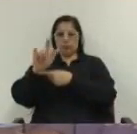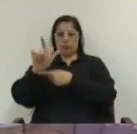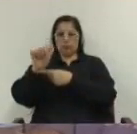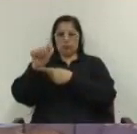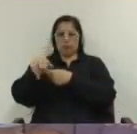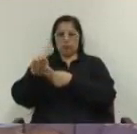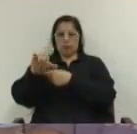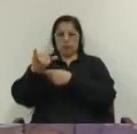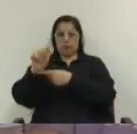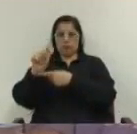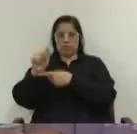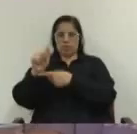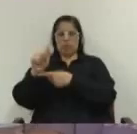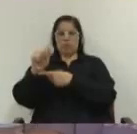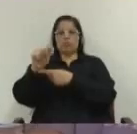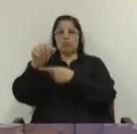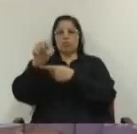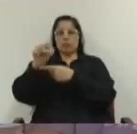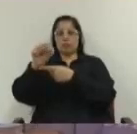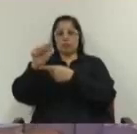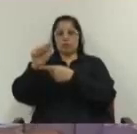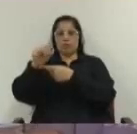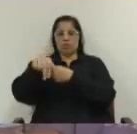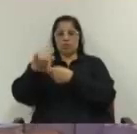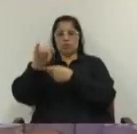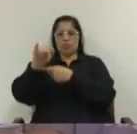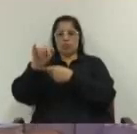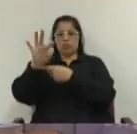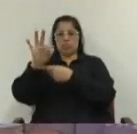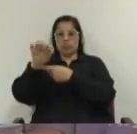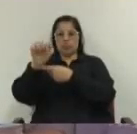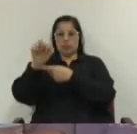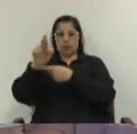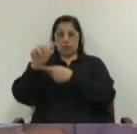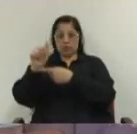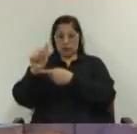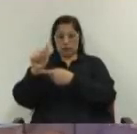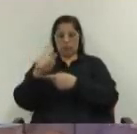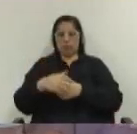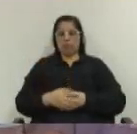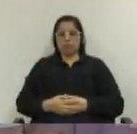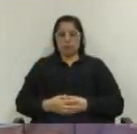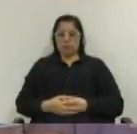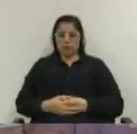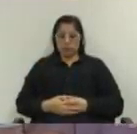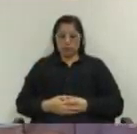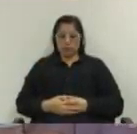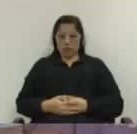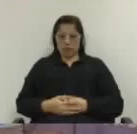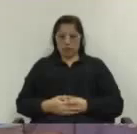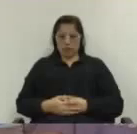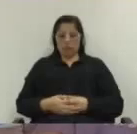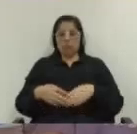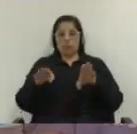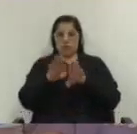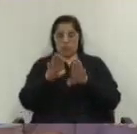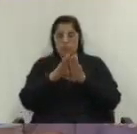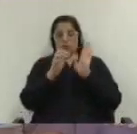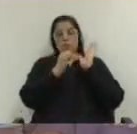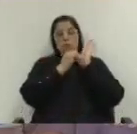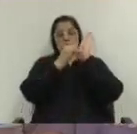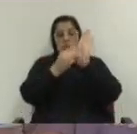foi publicada na quinta-feira 29, na Vara da Fazenda Pública de Limeira. O magistrado ainda apontou na decisão